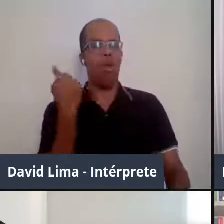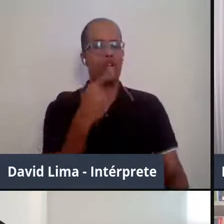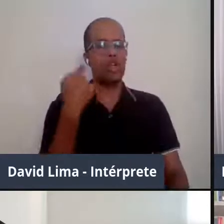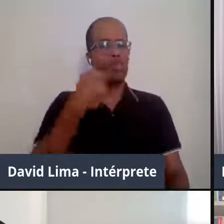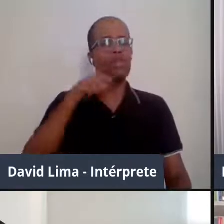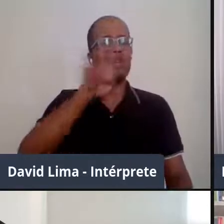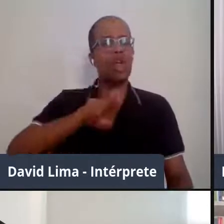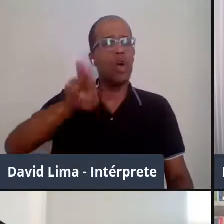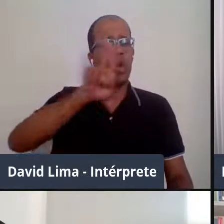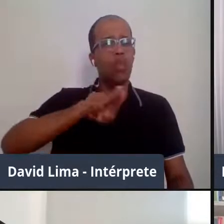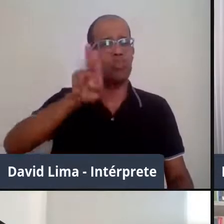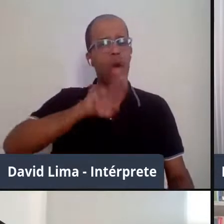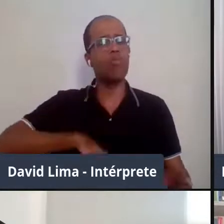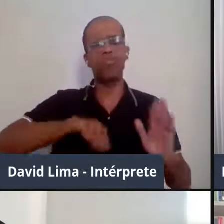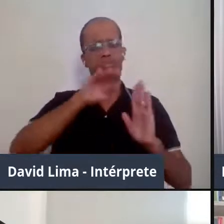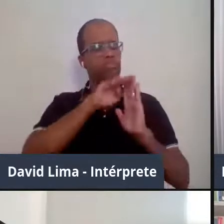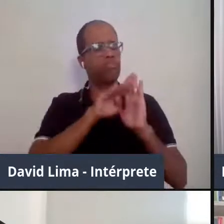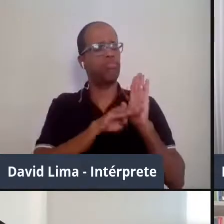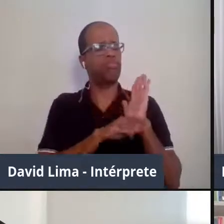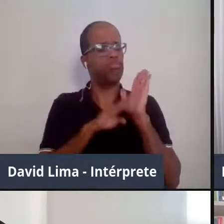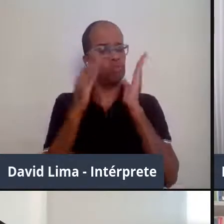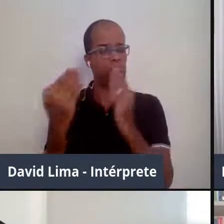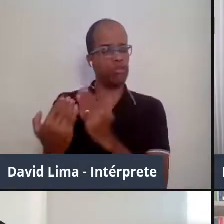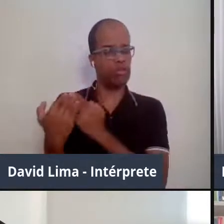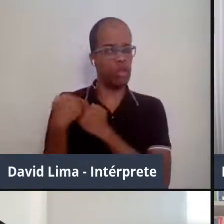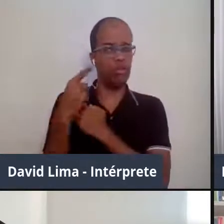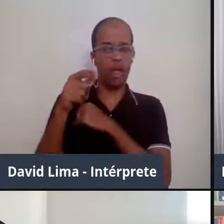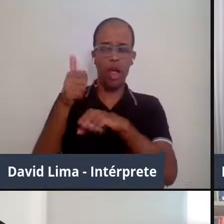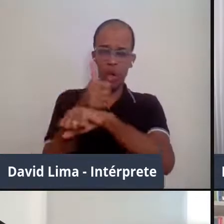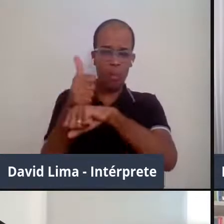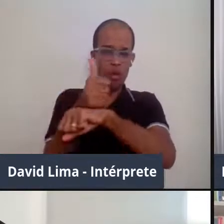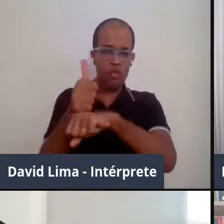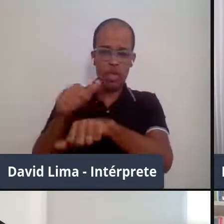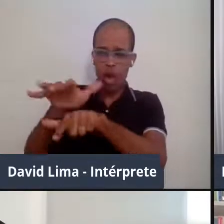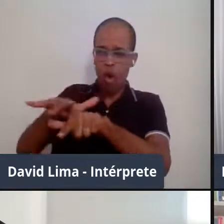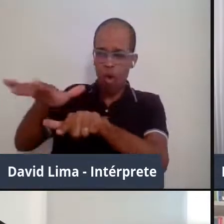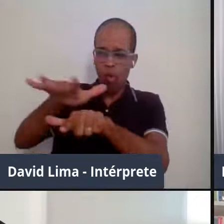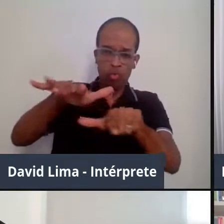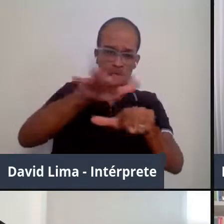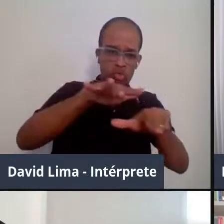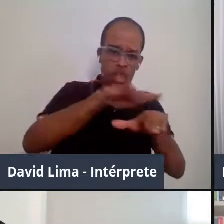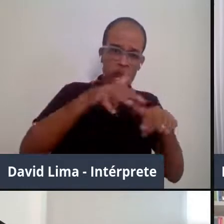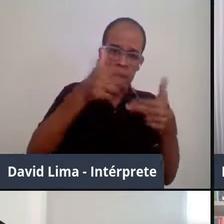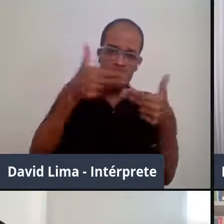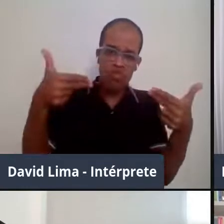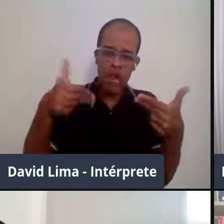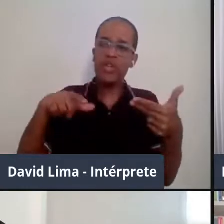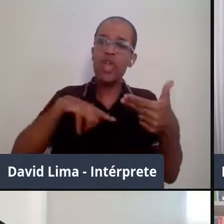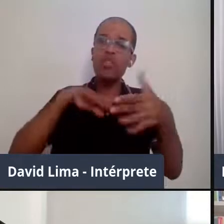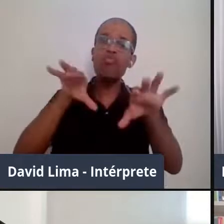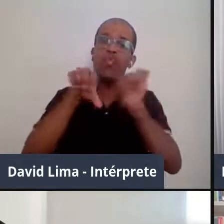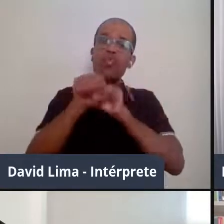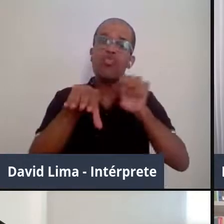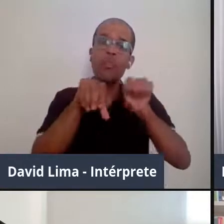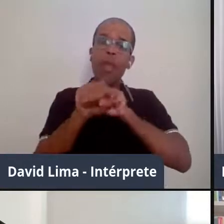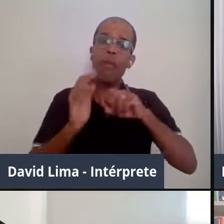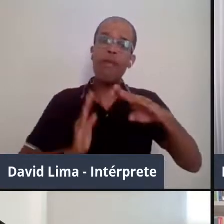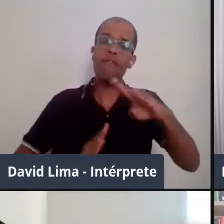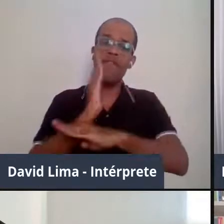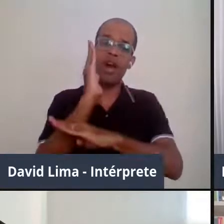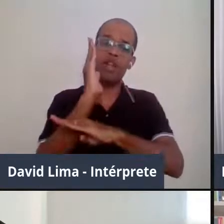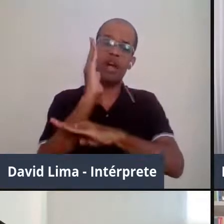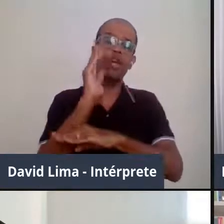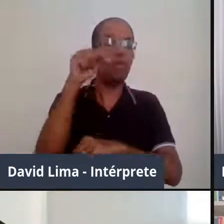de critérios responsáveis para que profissionais de diversas áreas tenham o seu diploma validado no país. Por isso,